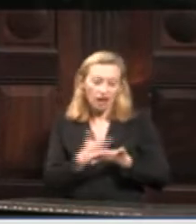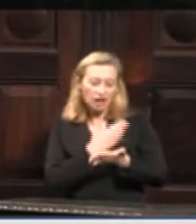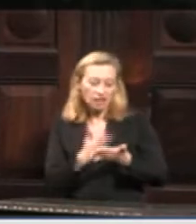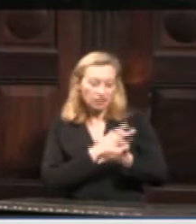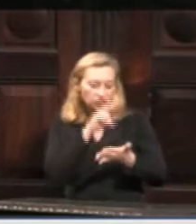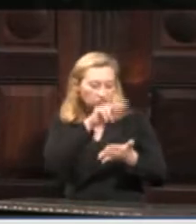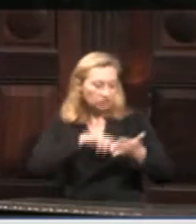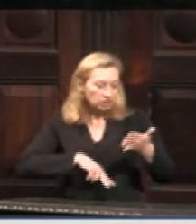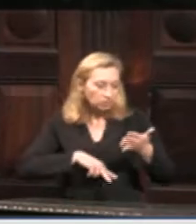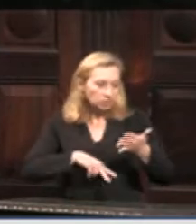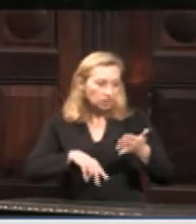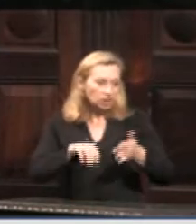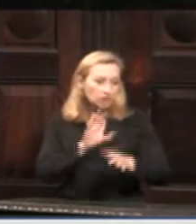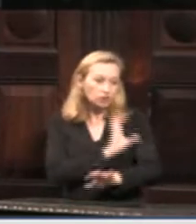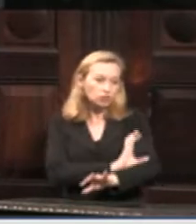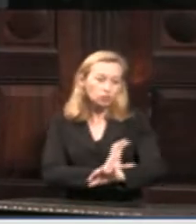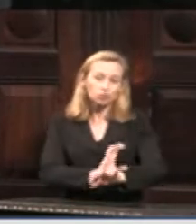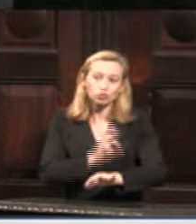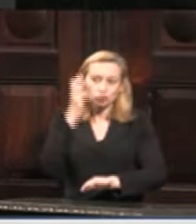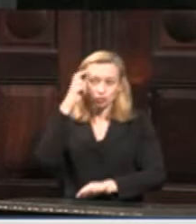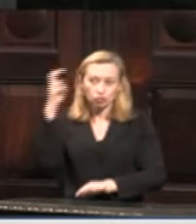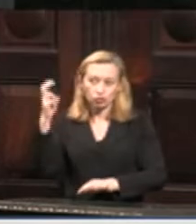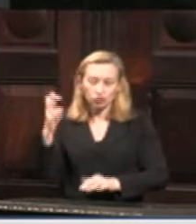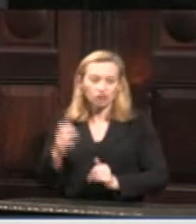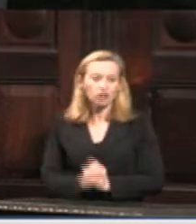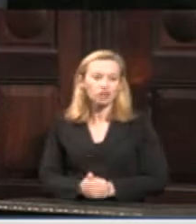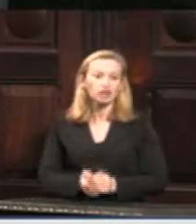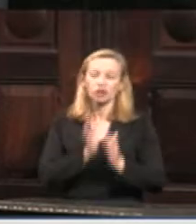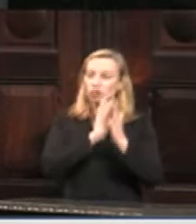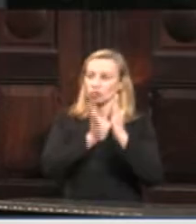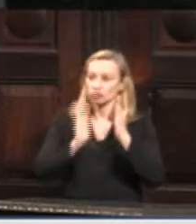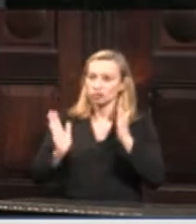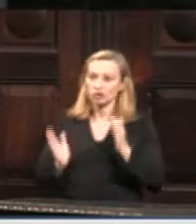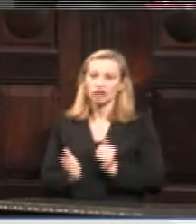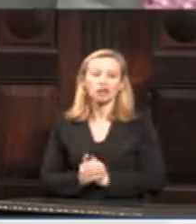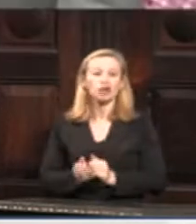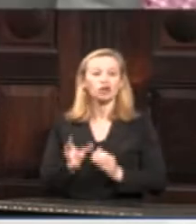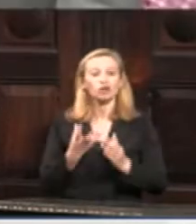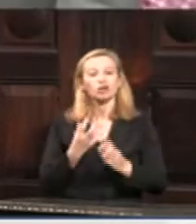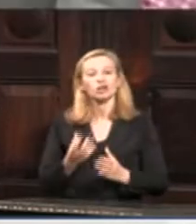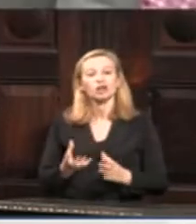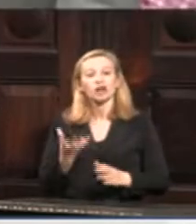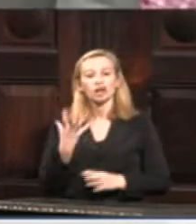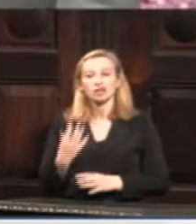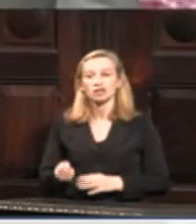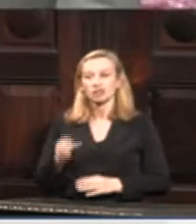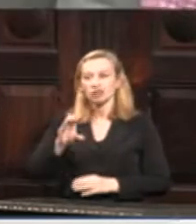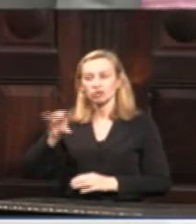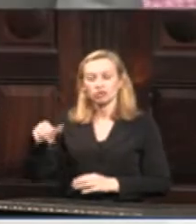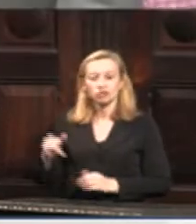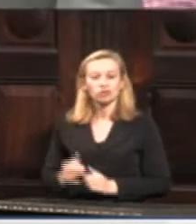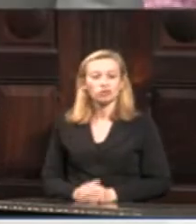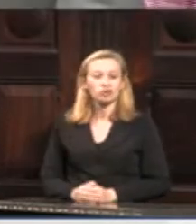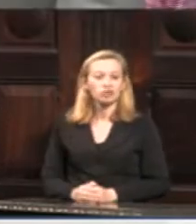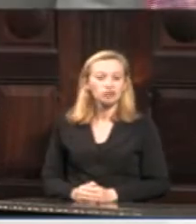Literatura e Biblioteca, pela constitucionalidade. Pela Comissão de Cultura, deputado Zaqueu